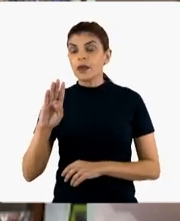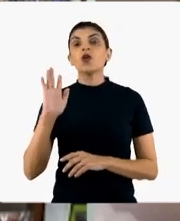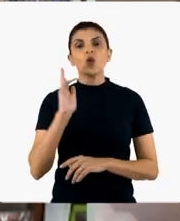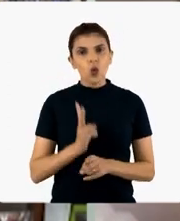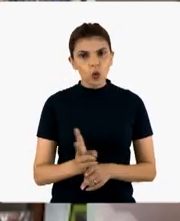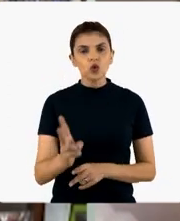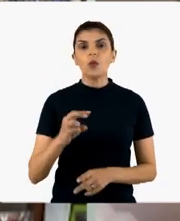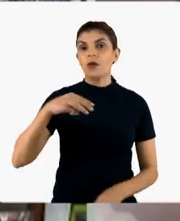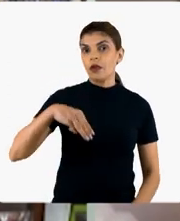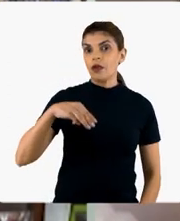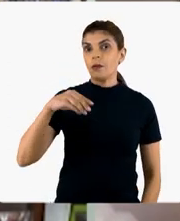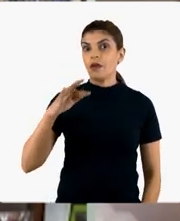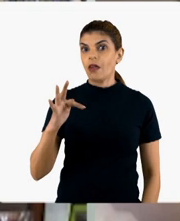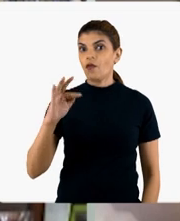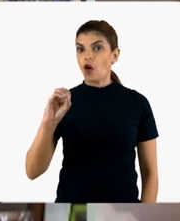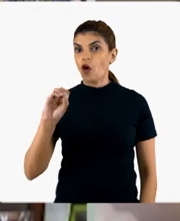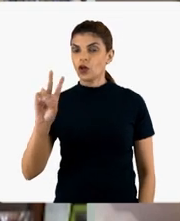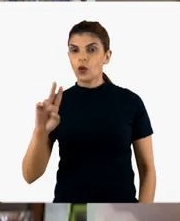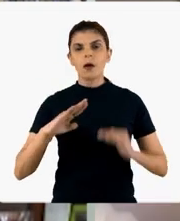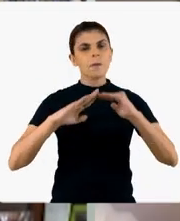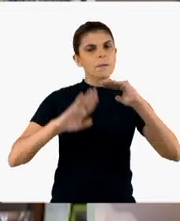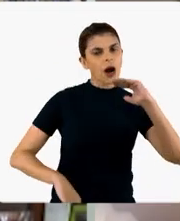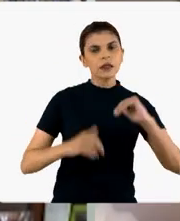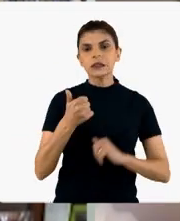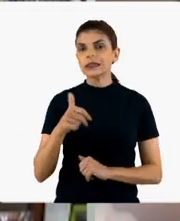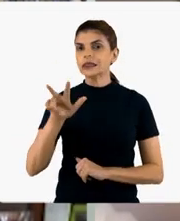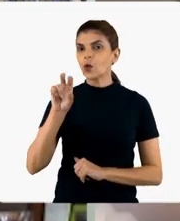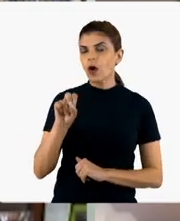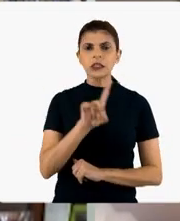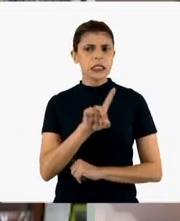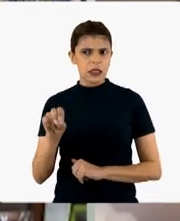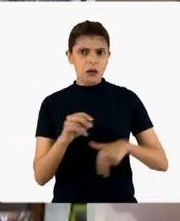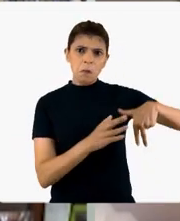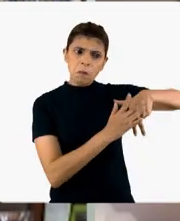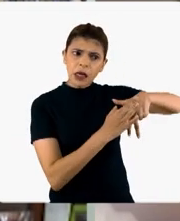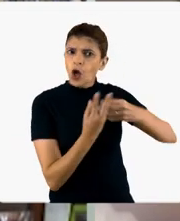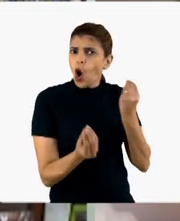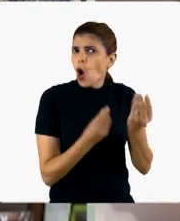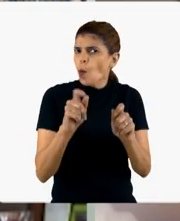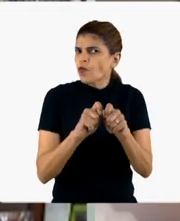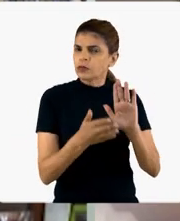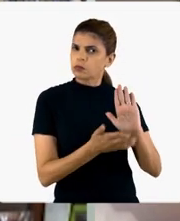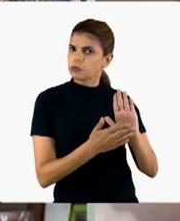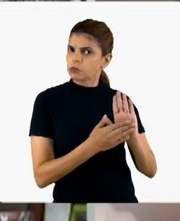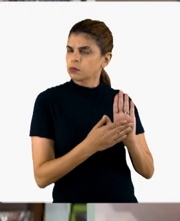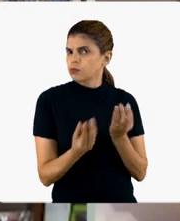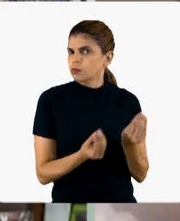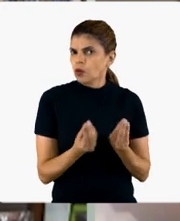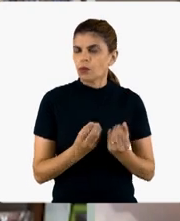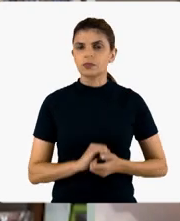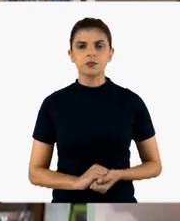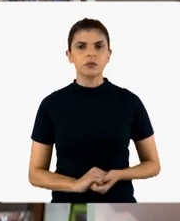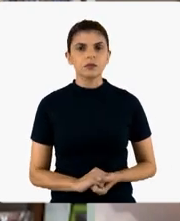a PIP e ele continua com uma PO2, FO2 abaixo de 150, de 100. Esse paciente, como você propõe